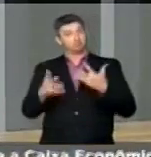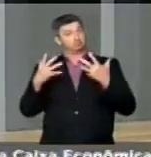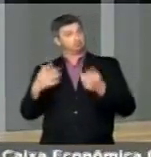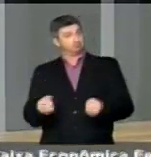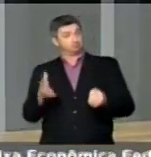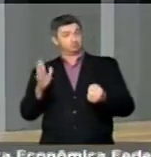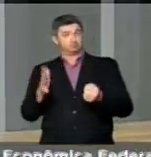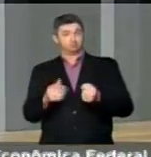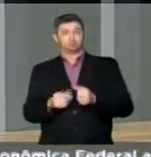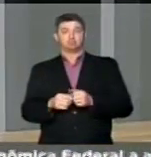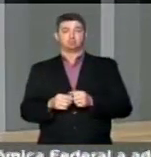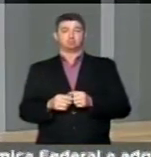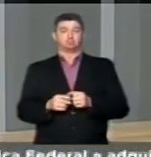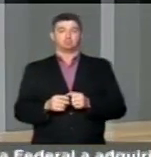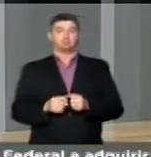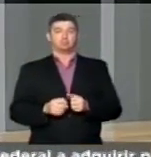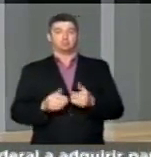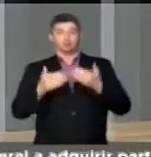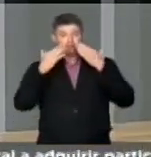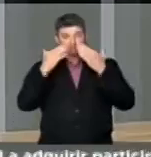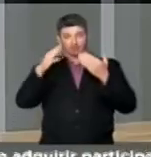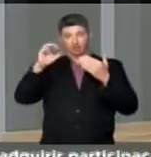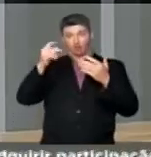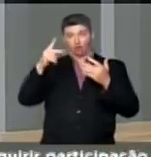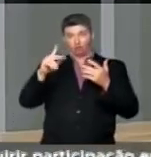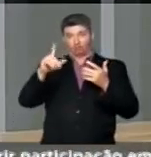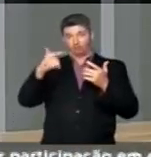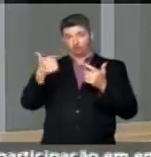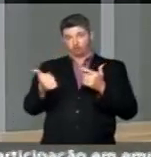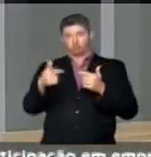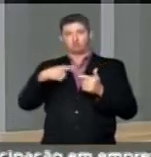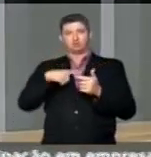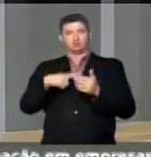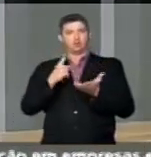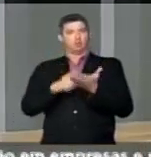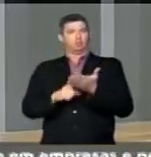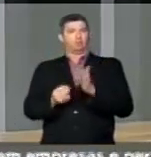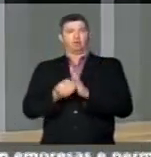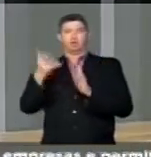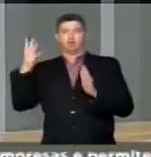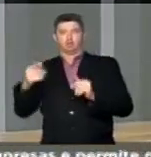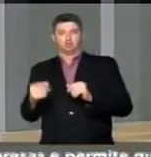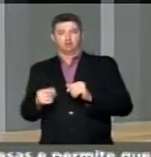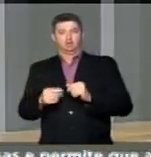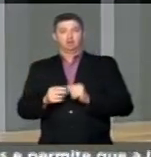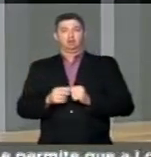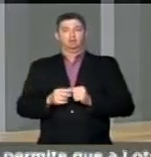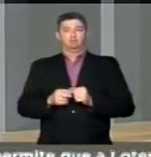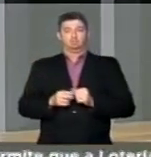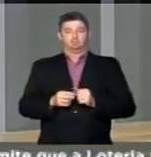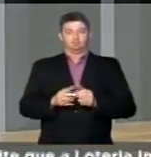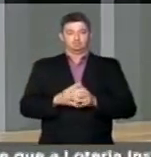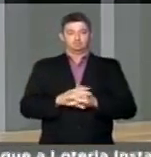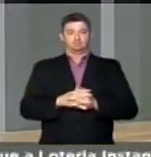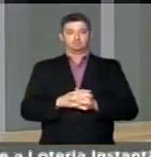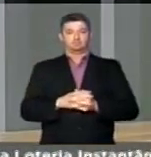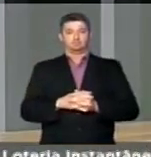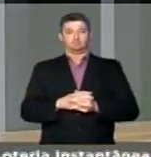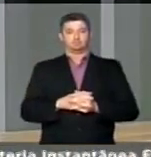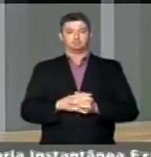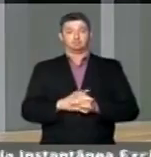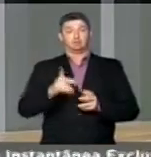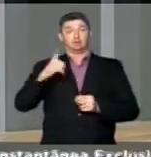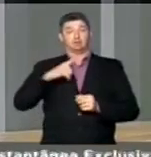assumiu, perante a COP21, vários compromissos. Entre os compromissos assumidos, está